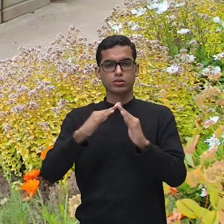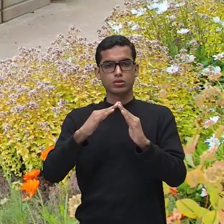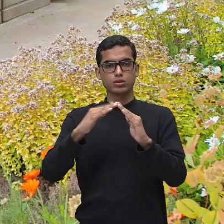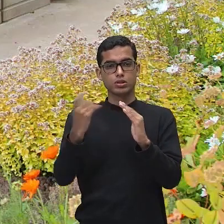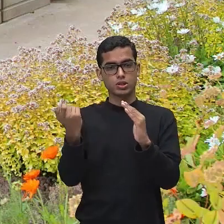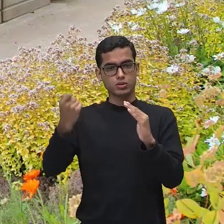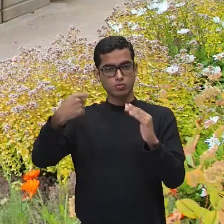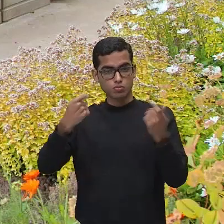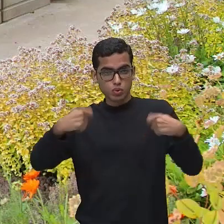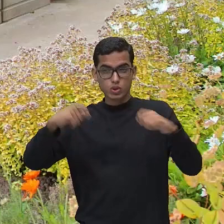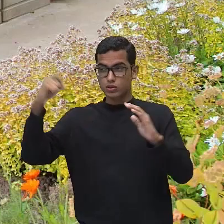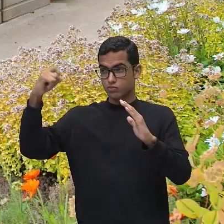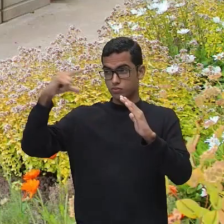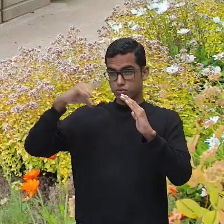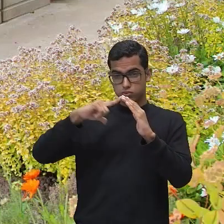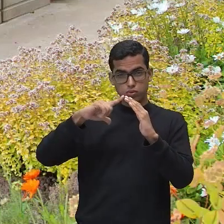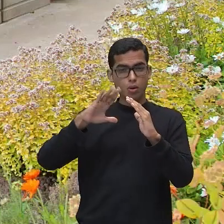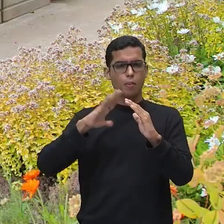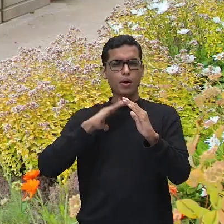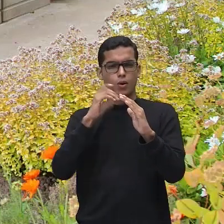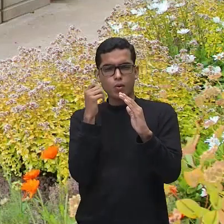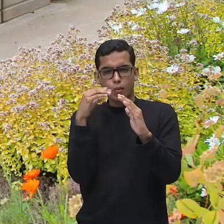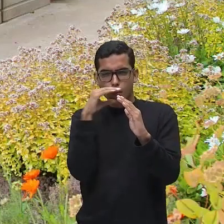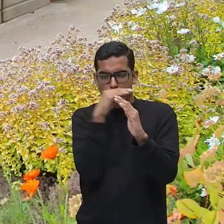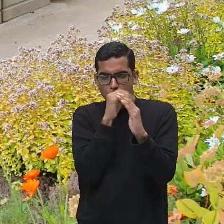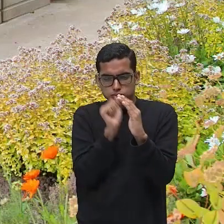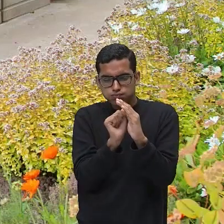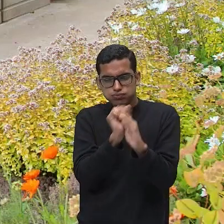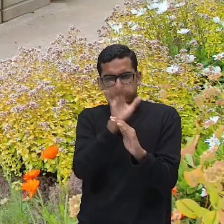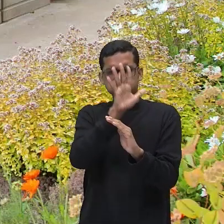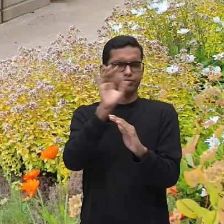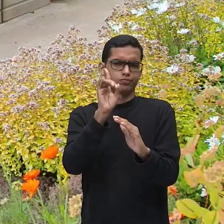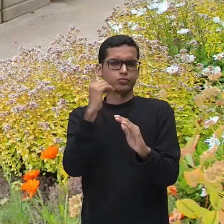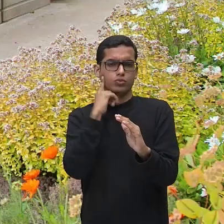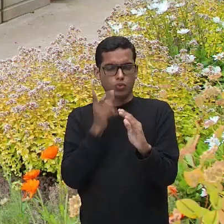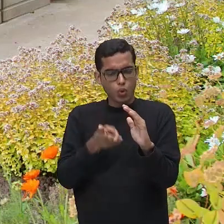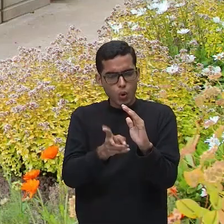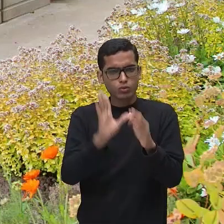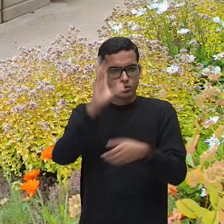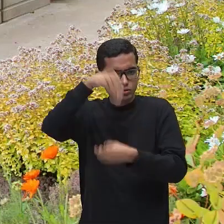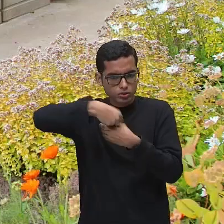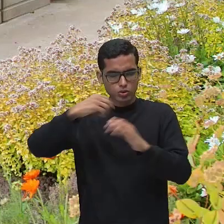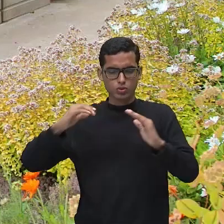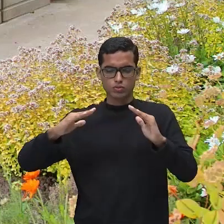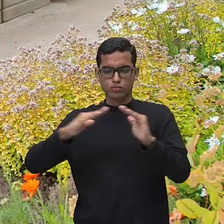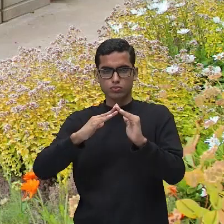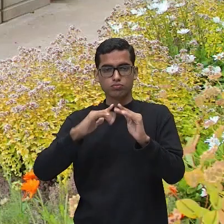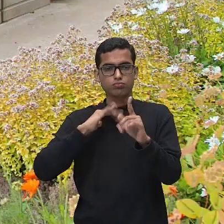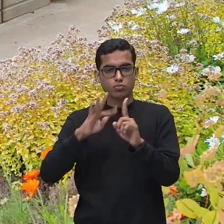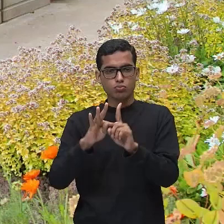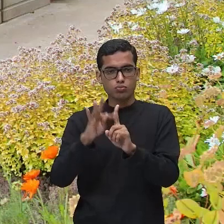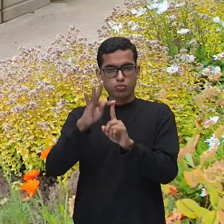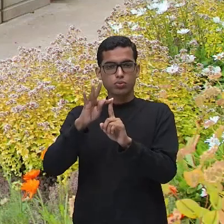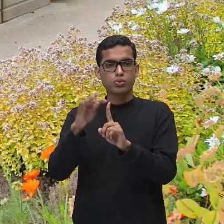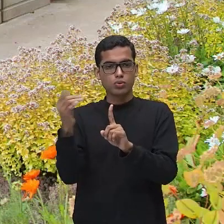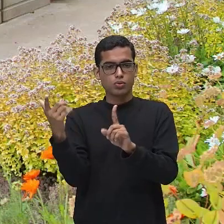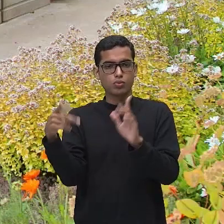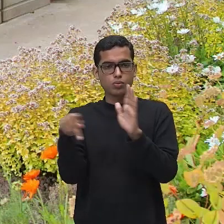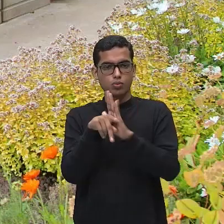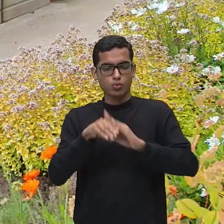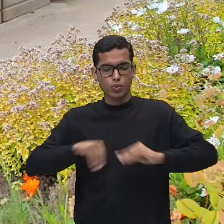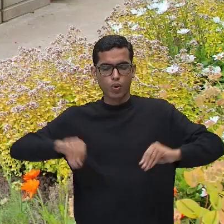permite a saída. E aí mantém uma temperatura propícia